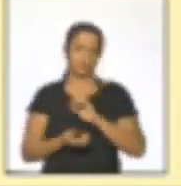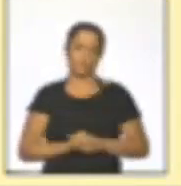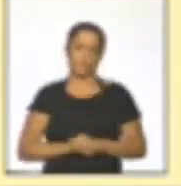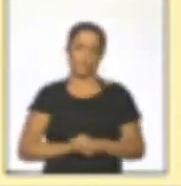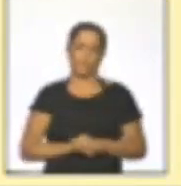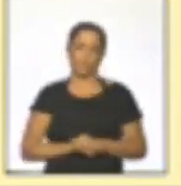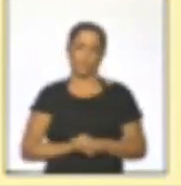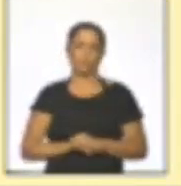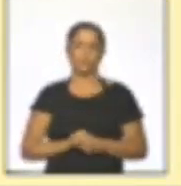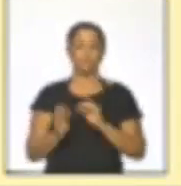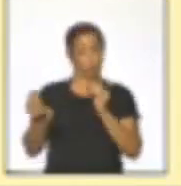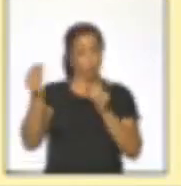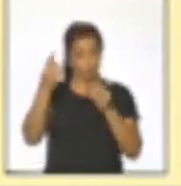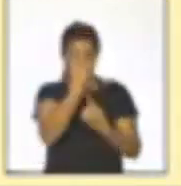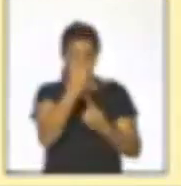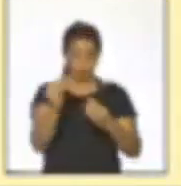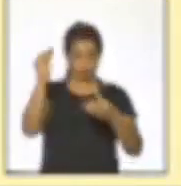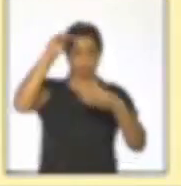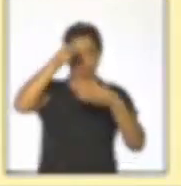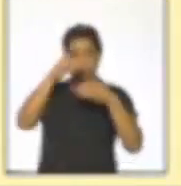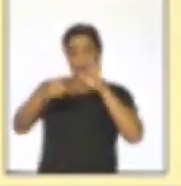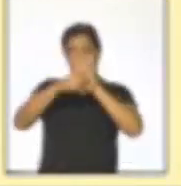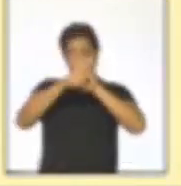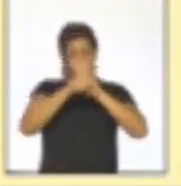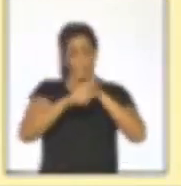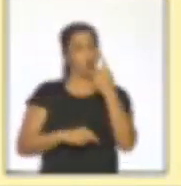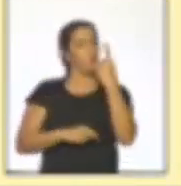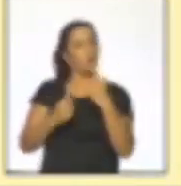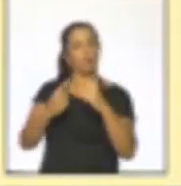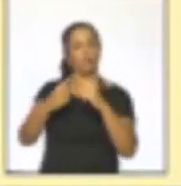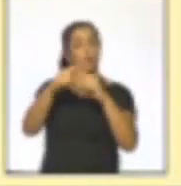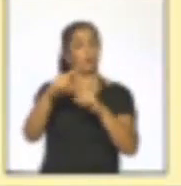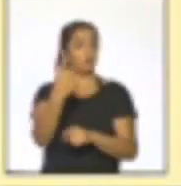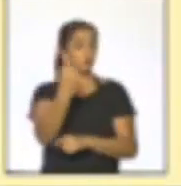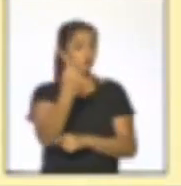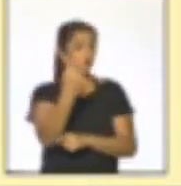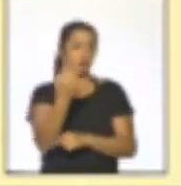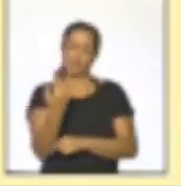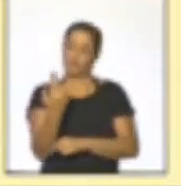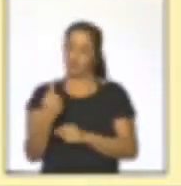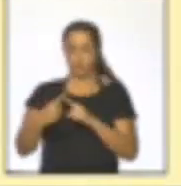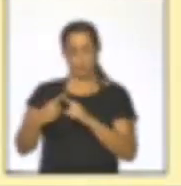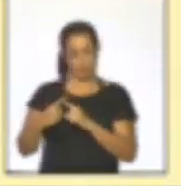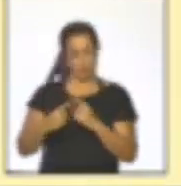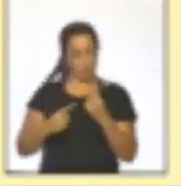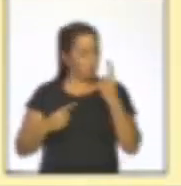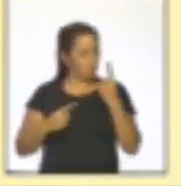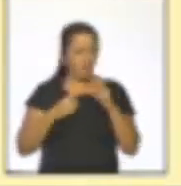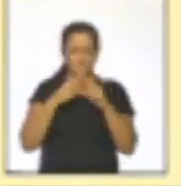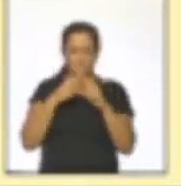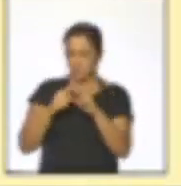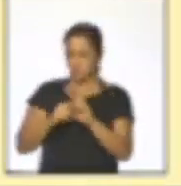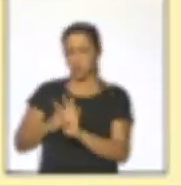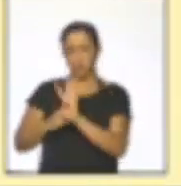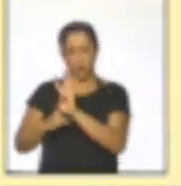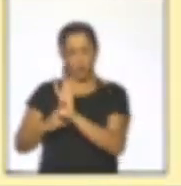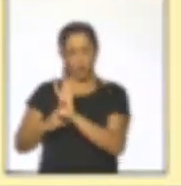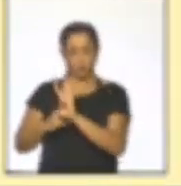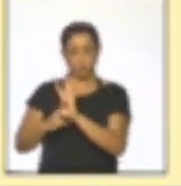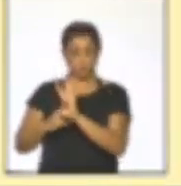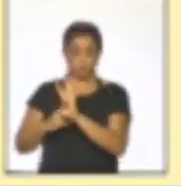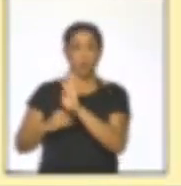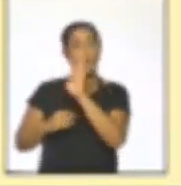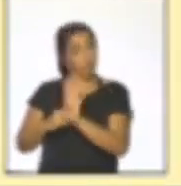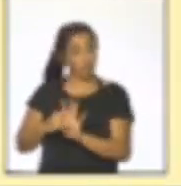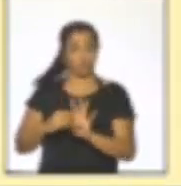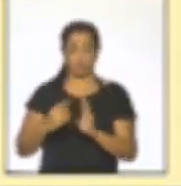1 aqui dentro. Então, vamos lá. 1 vezes 1, 1. 1 vezes 4, 4.